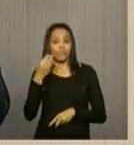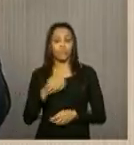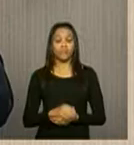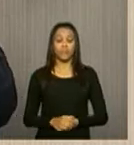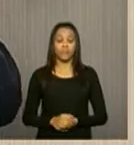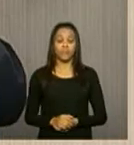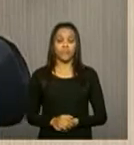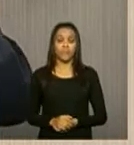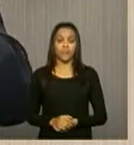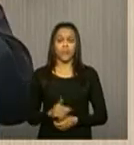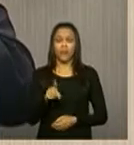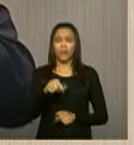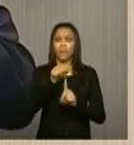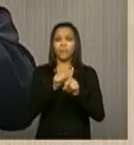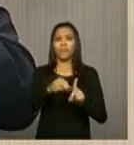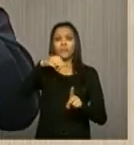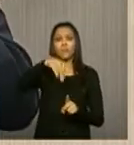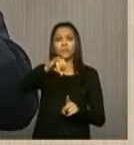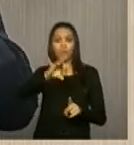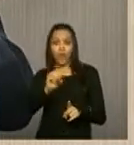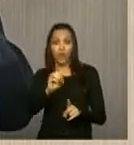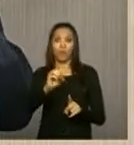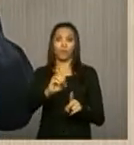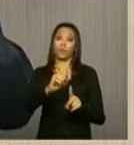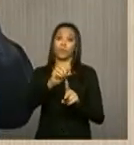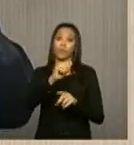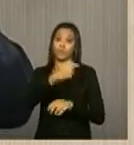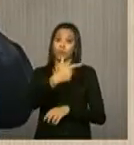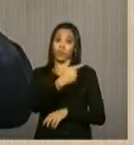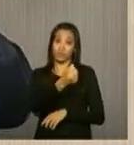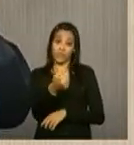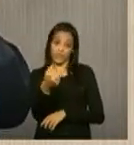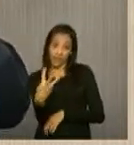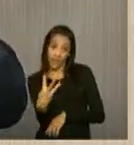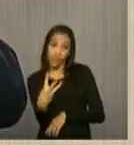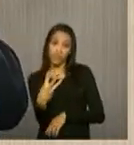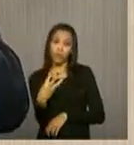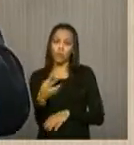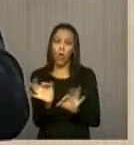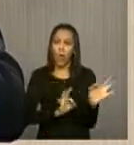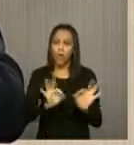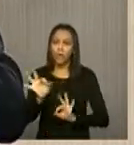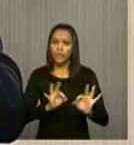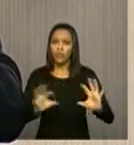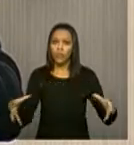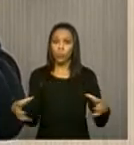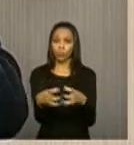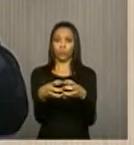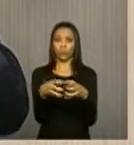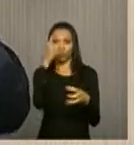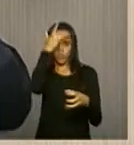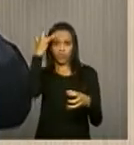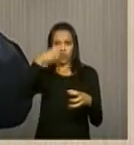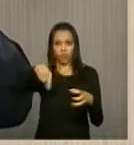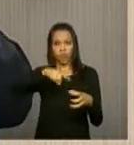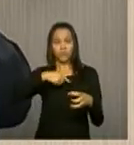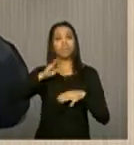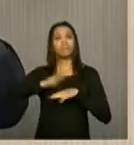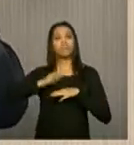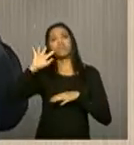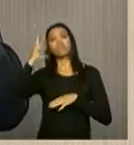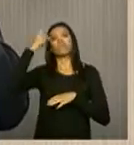em maio de 2013 começamos a organizar um grupo não é pela decisão do governo brasileiro